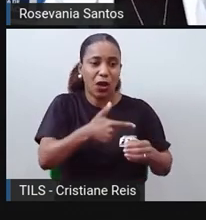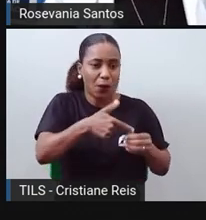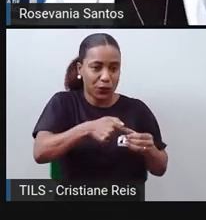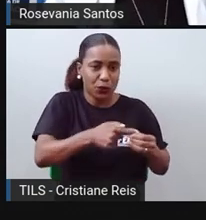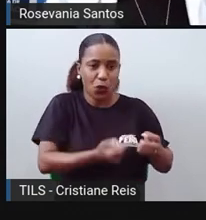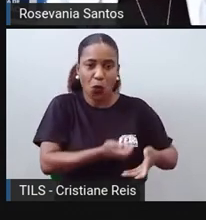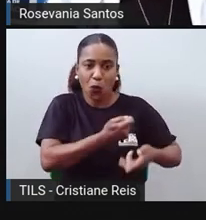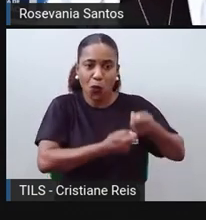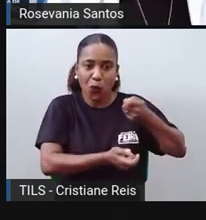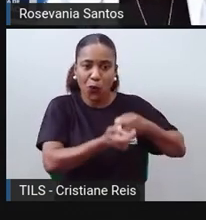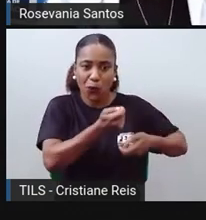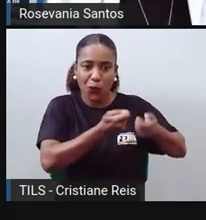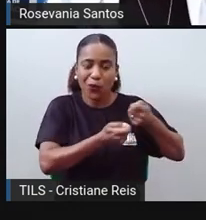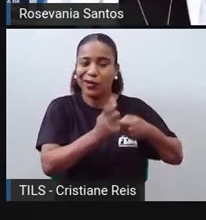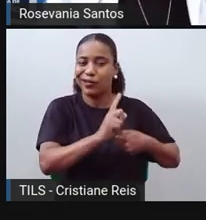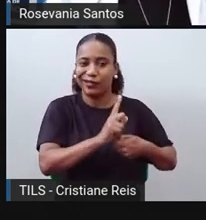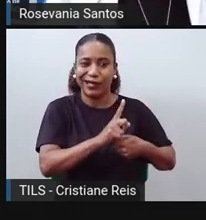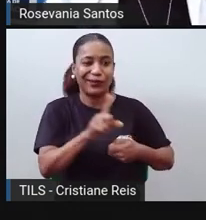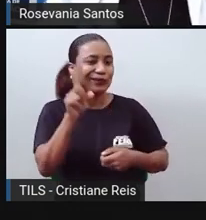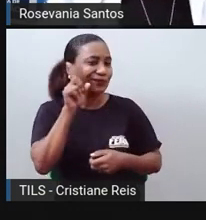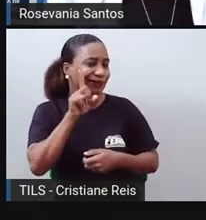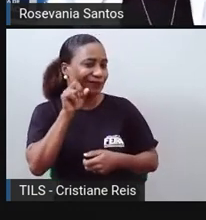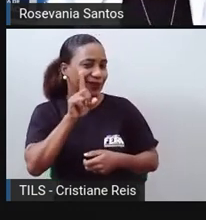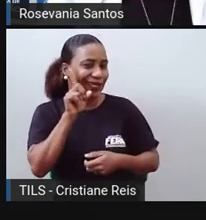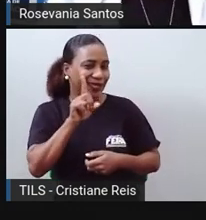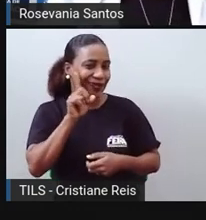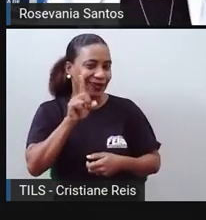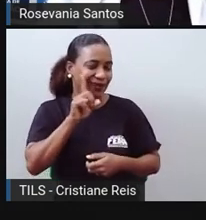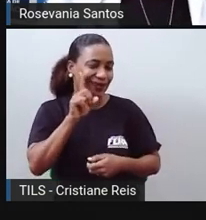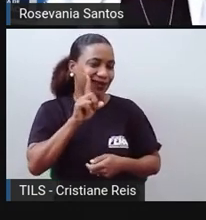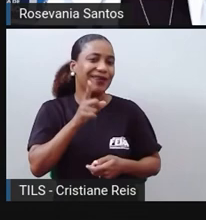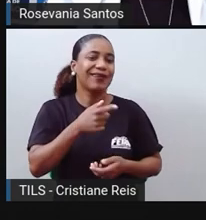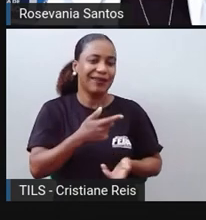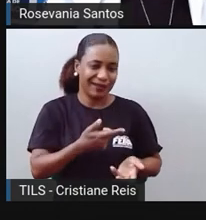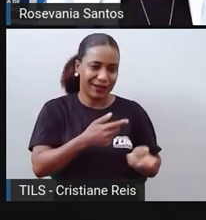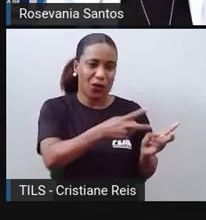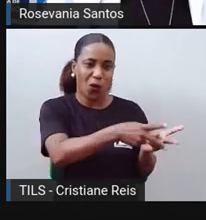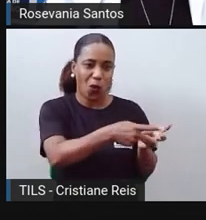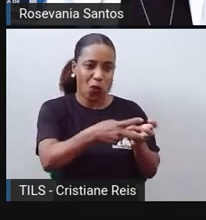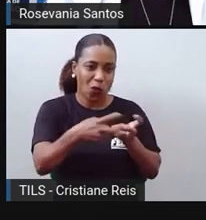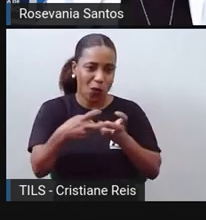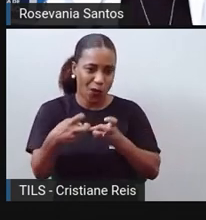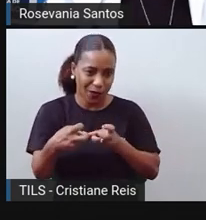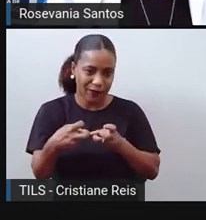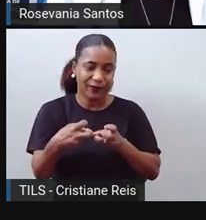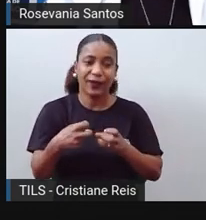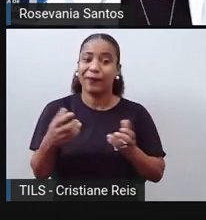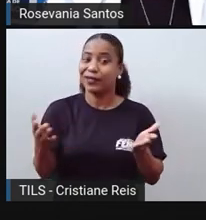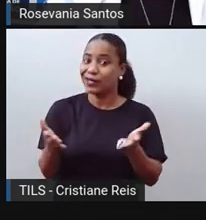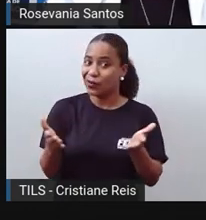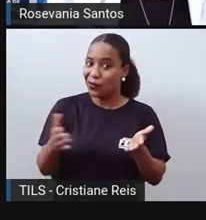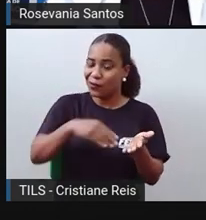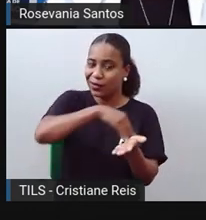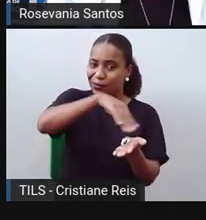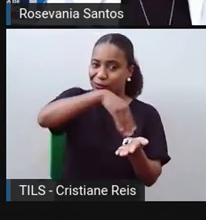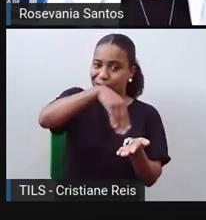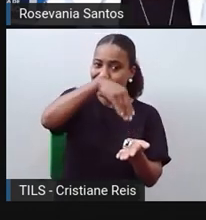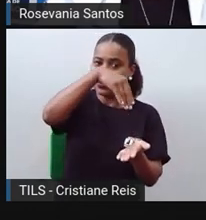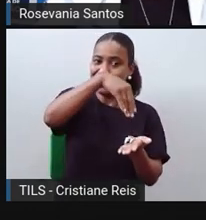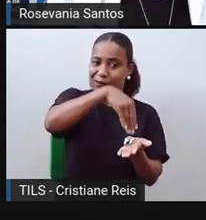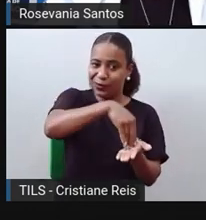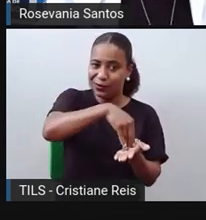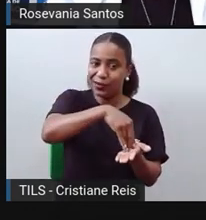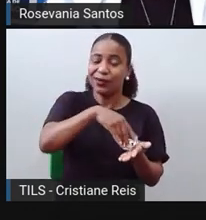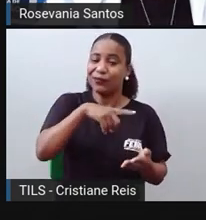Mas agora, né, com o tempo, que eles também estão produzindo, você ser dono dessa produção aqui, né, a